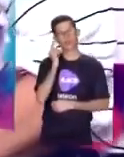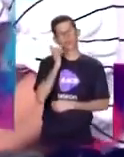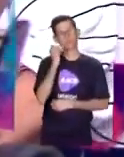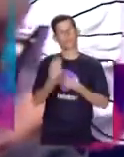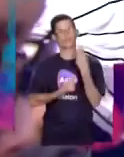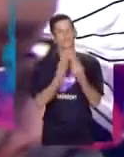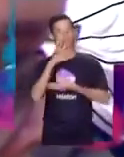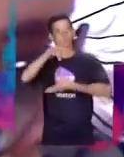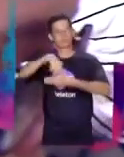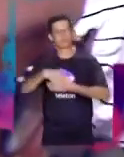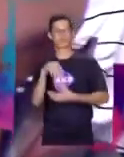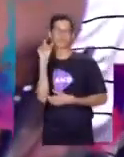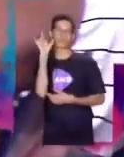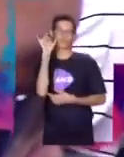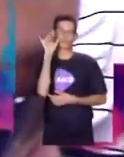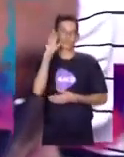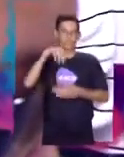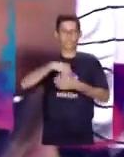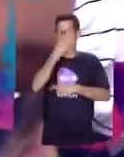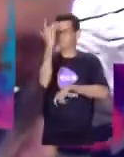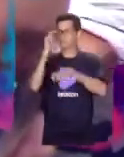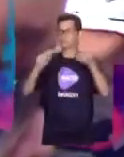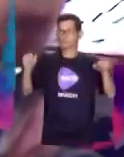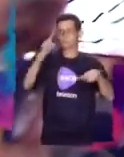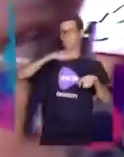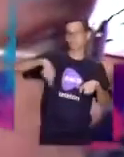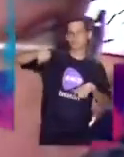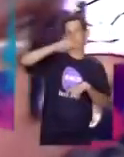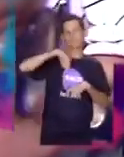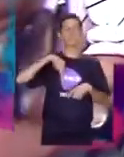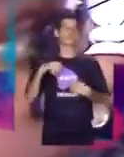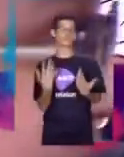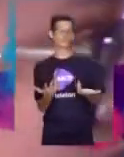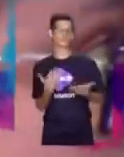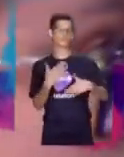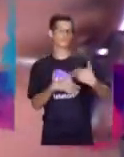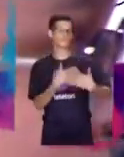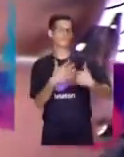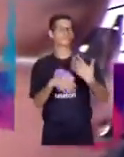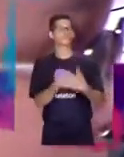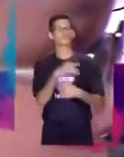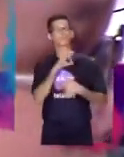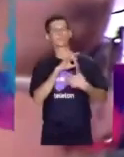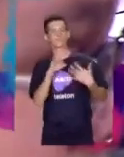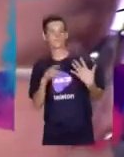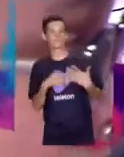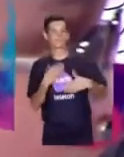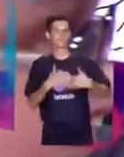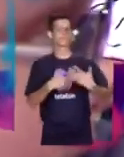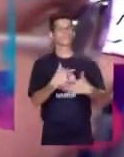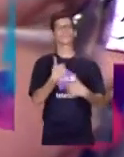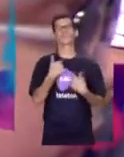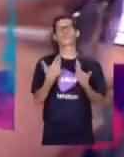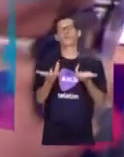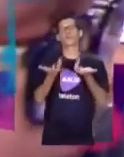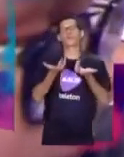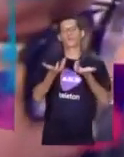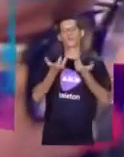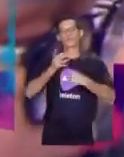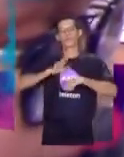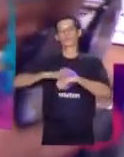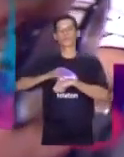Instagram para as pessoas. Daí, cada vez mais eu quero